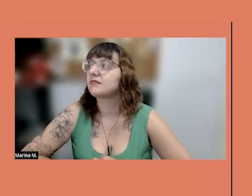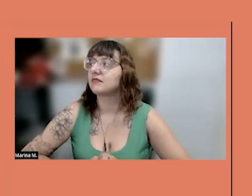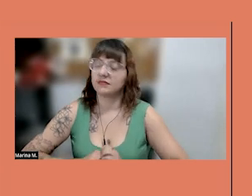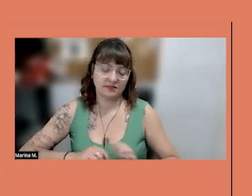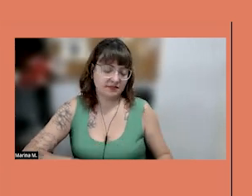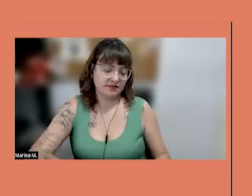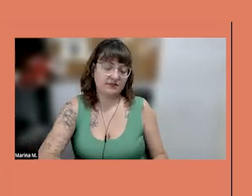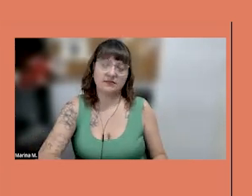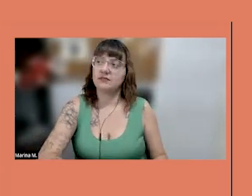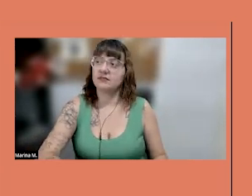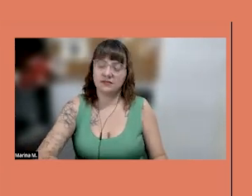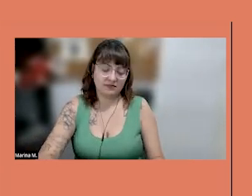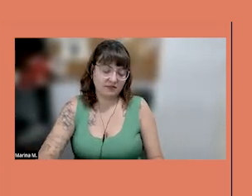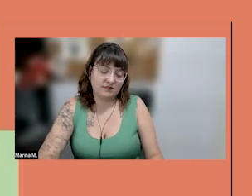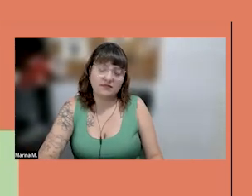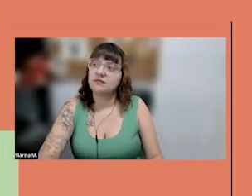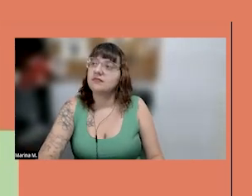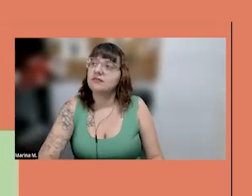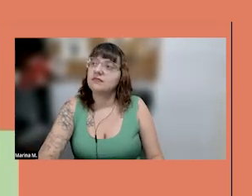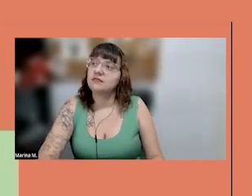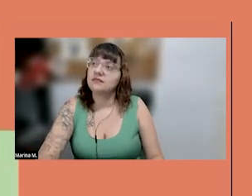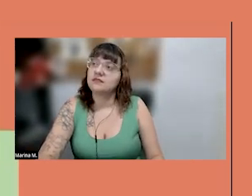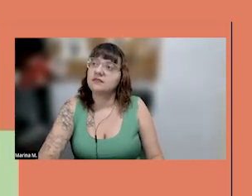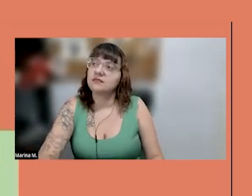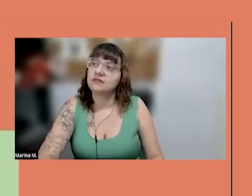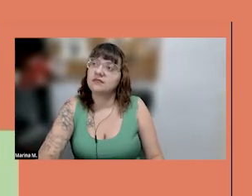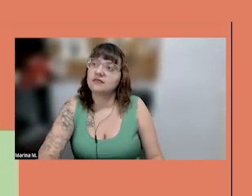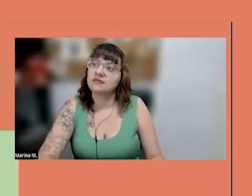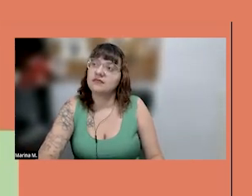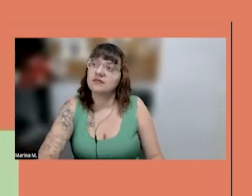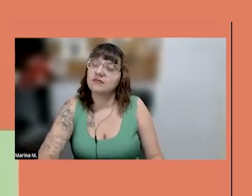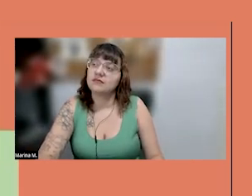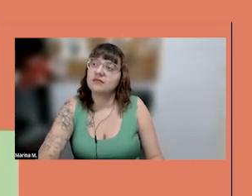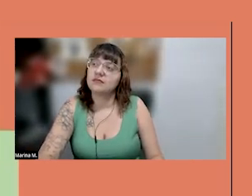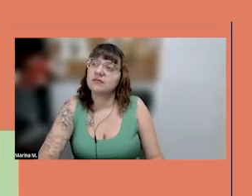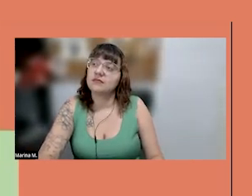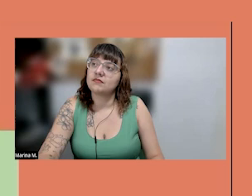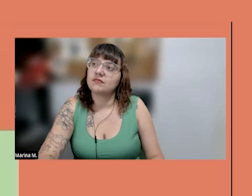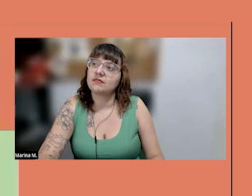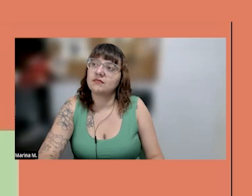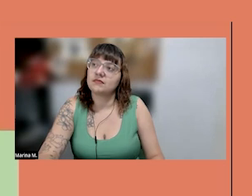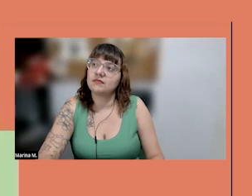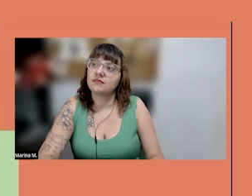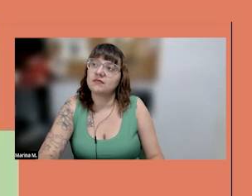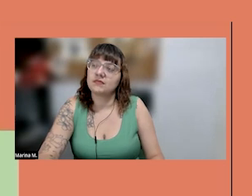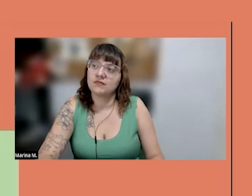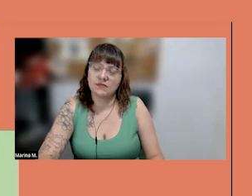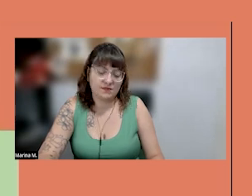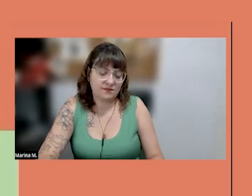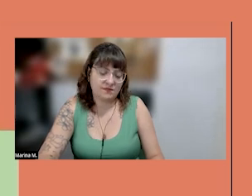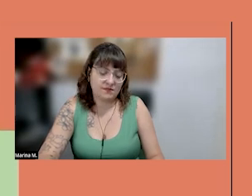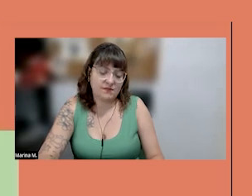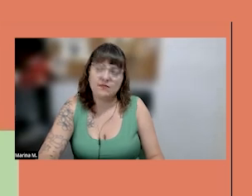o MySQL e outros. Se vocês quiserem muito que a gente fale sobre banco de dados, mesmo que seja local, coloca nos